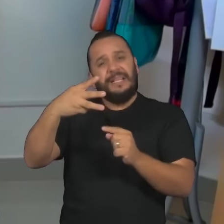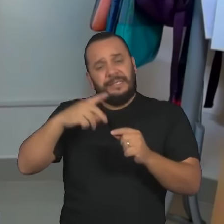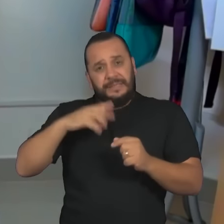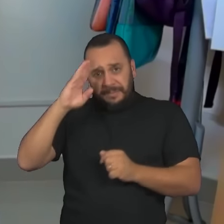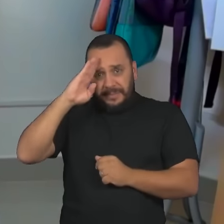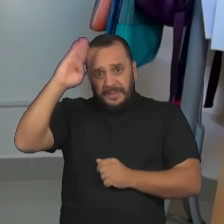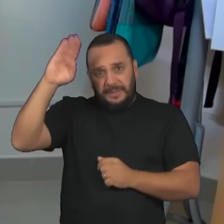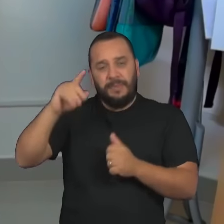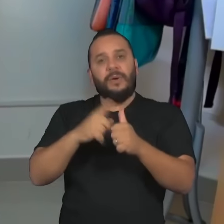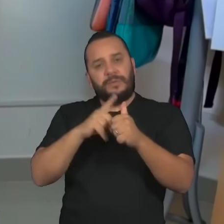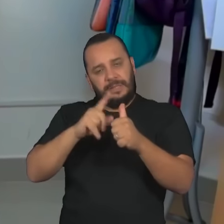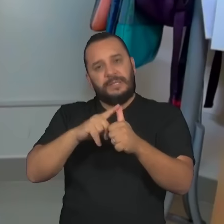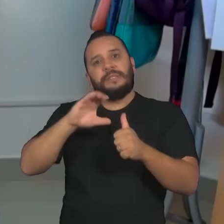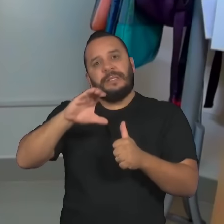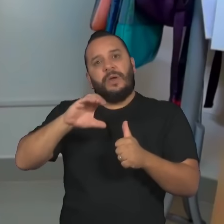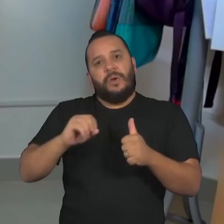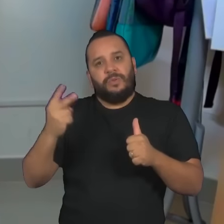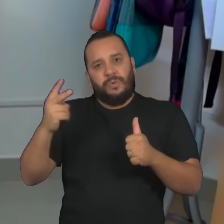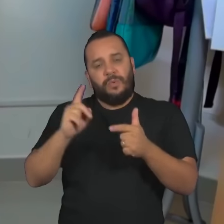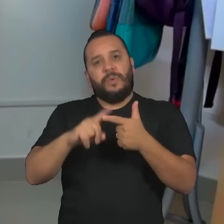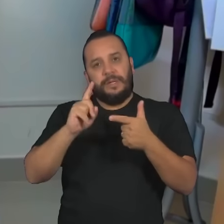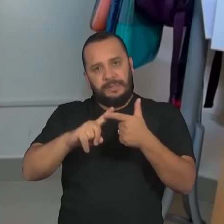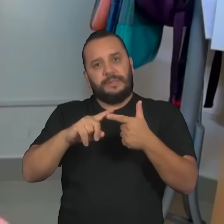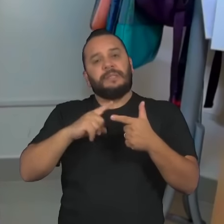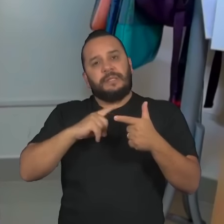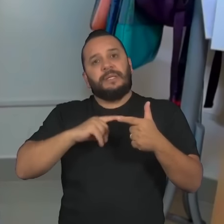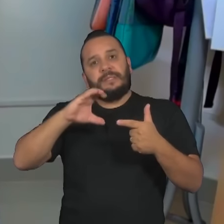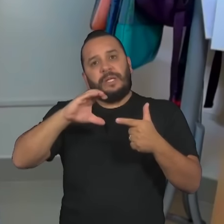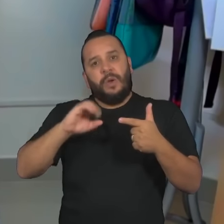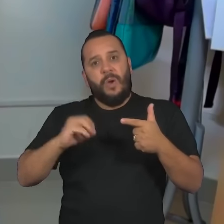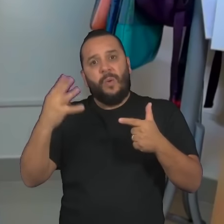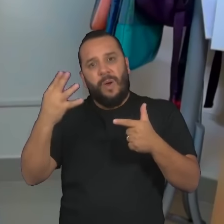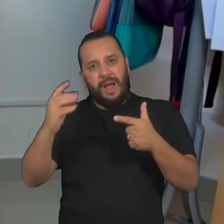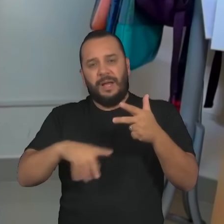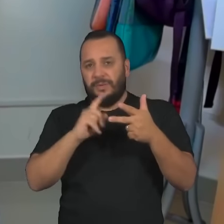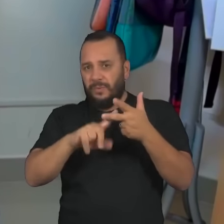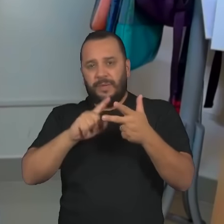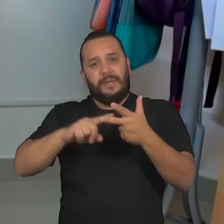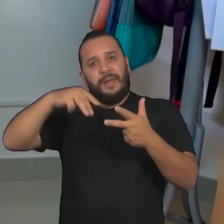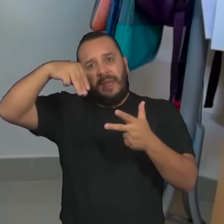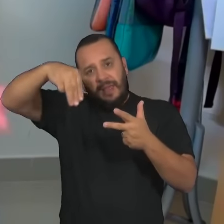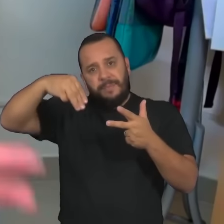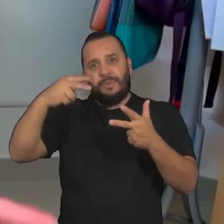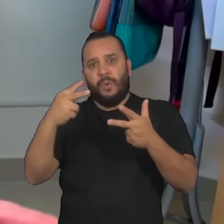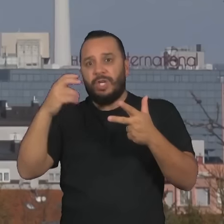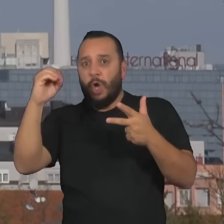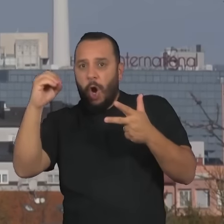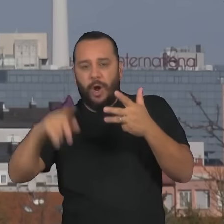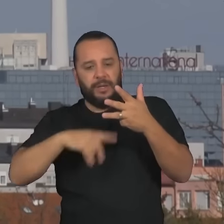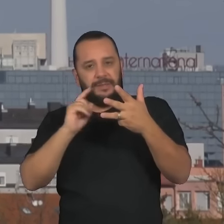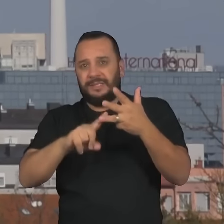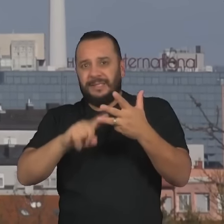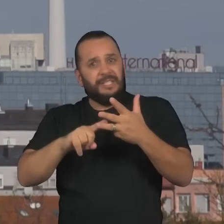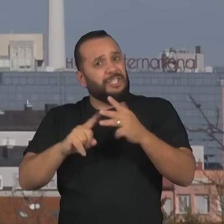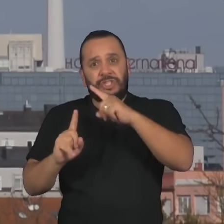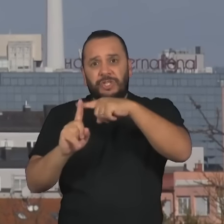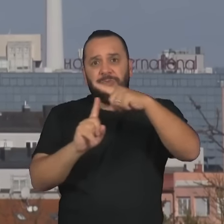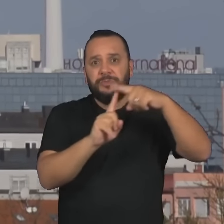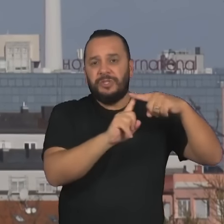dióxido de carbono, o metano, o N2O, né? E alguns já mais do que dobraram dentro